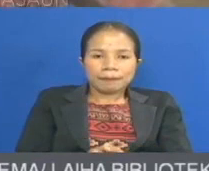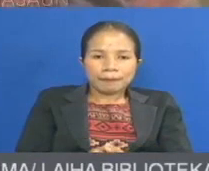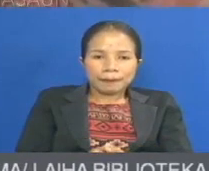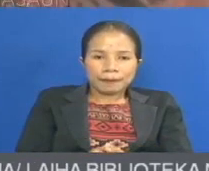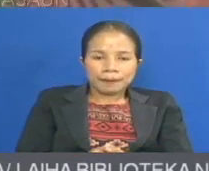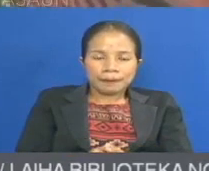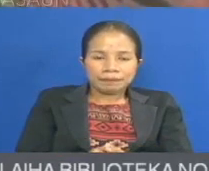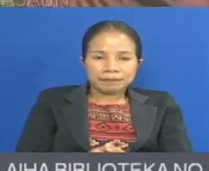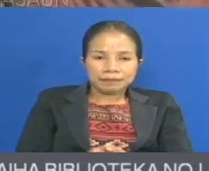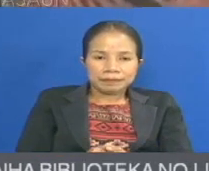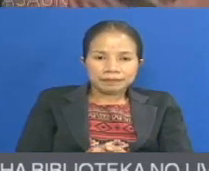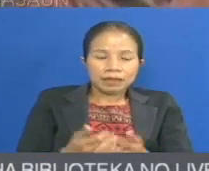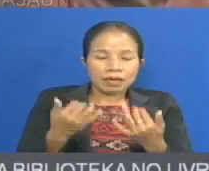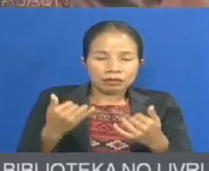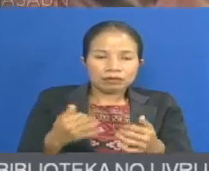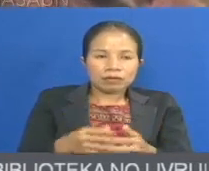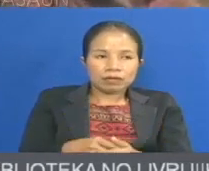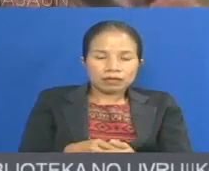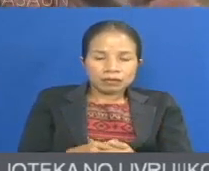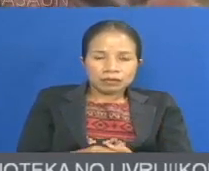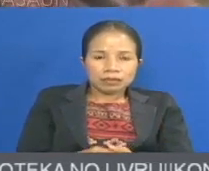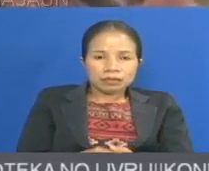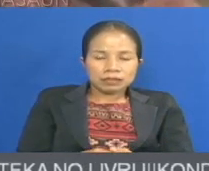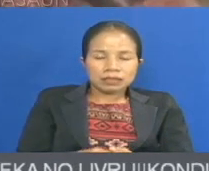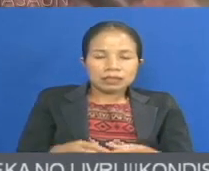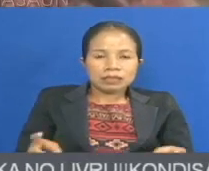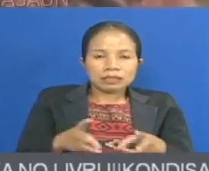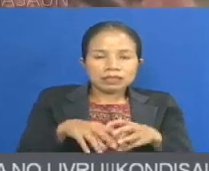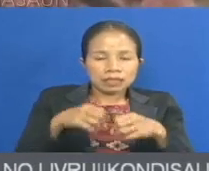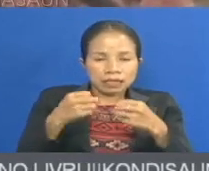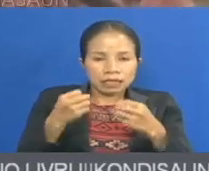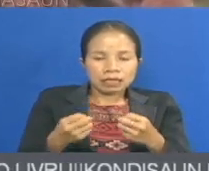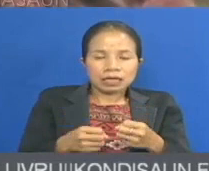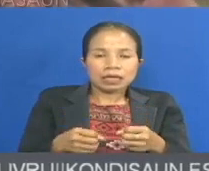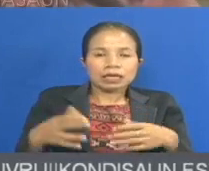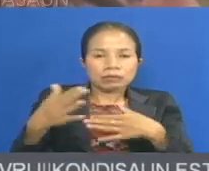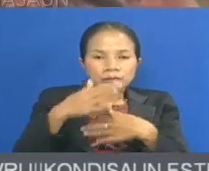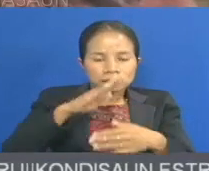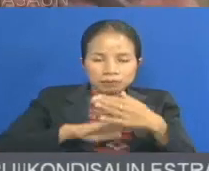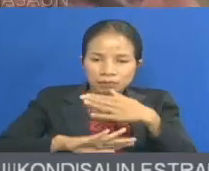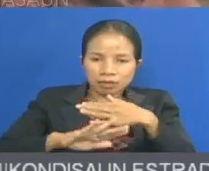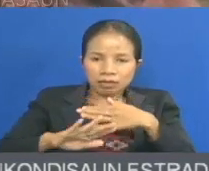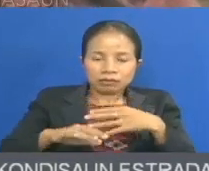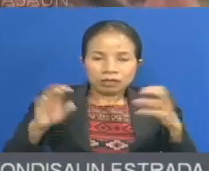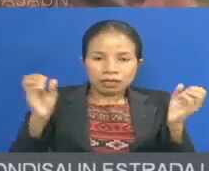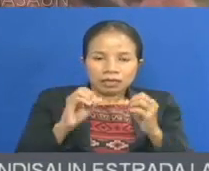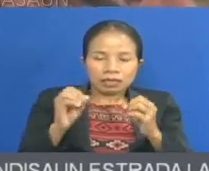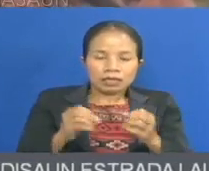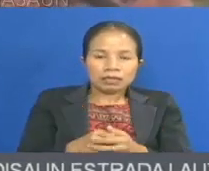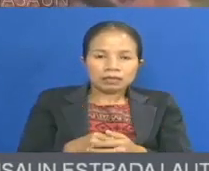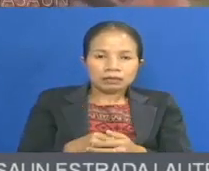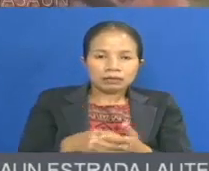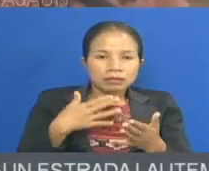Realidade a tudo, põe ainda dao que inang isin rua ida, Estrada Coto, a tu partos, laia condições mínimo,